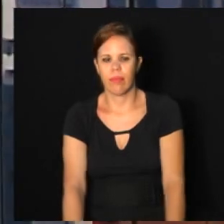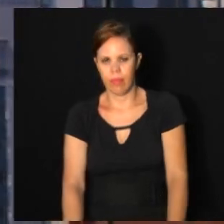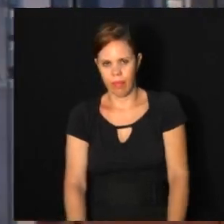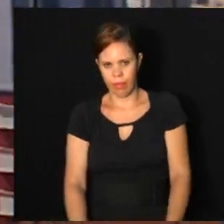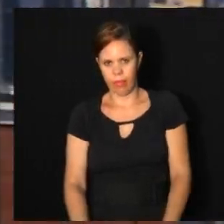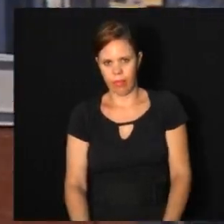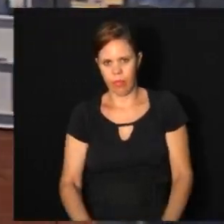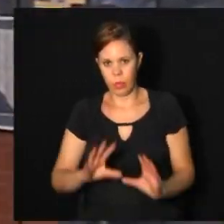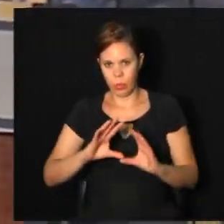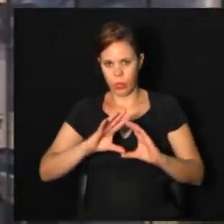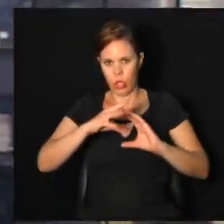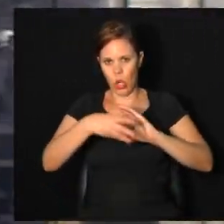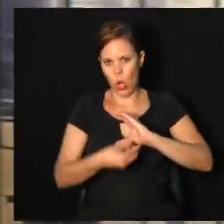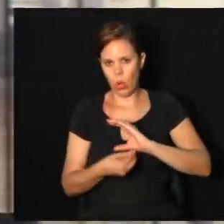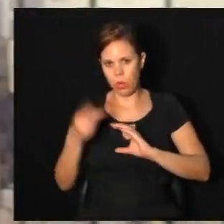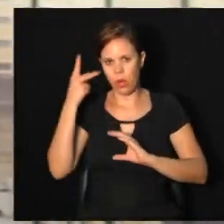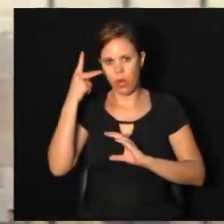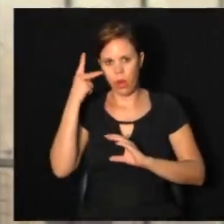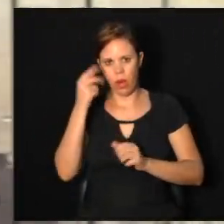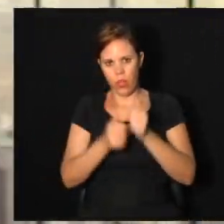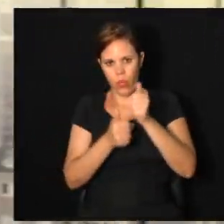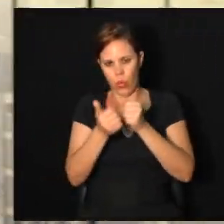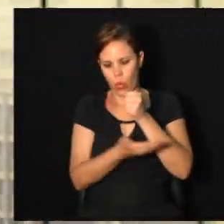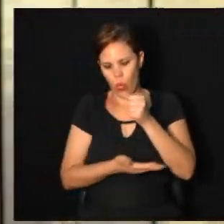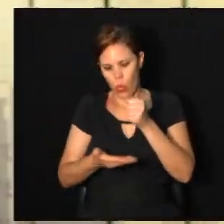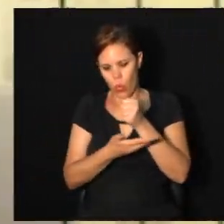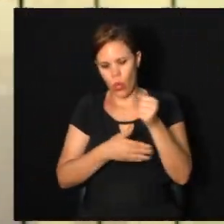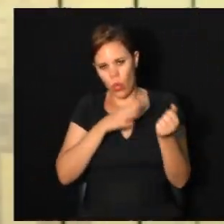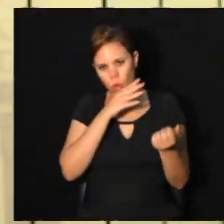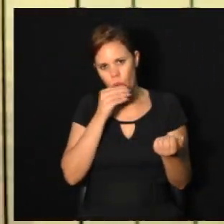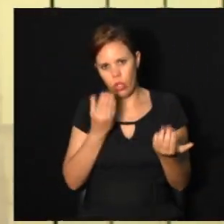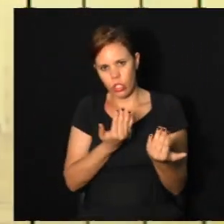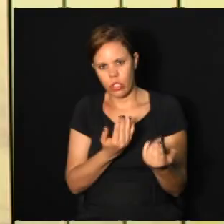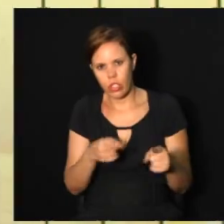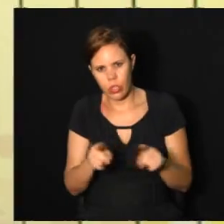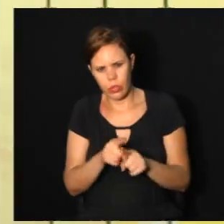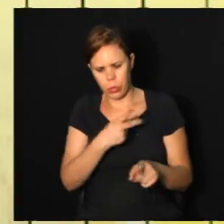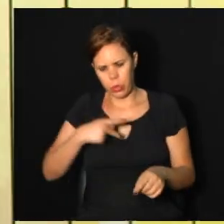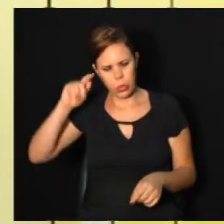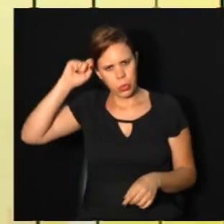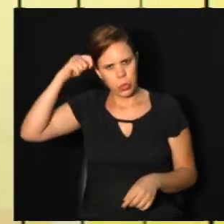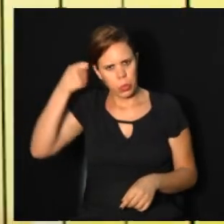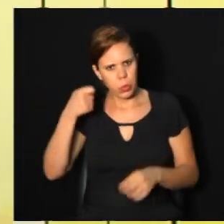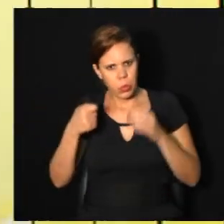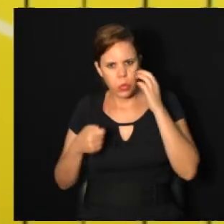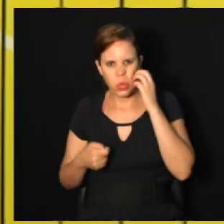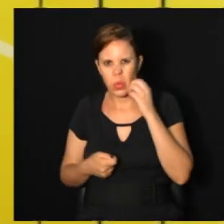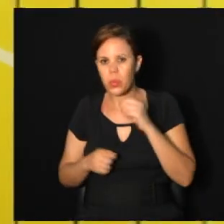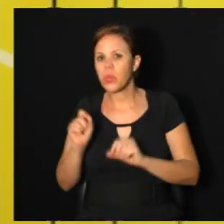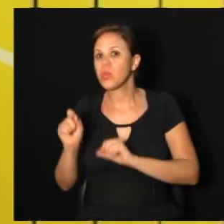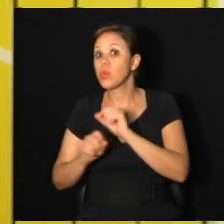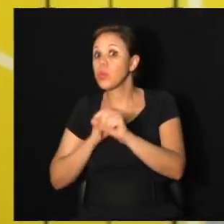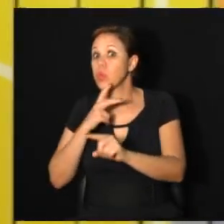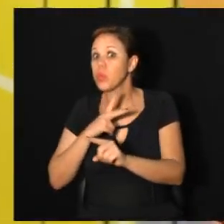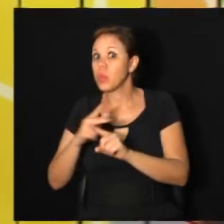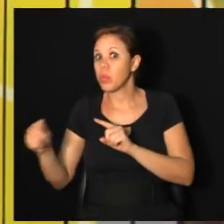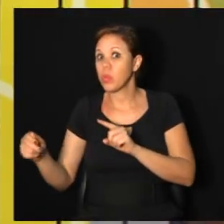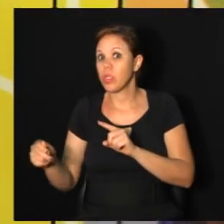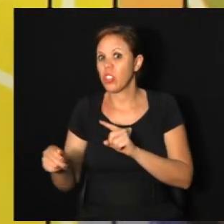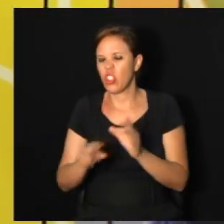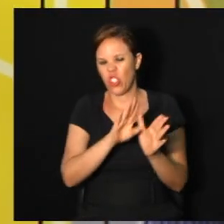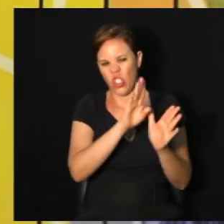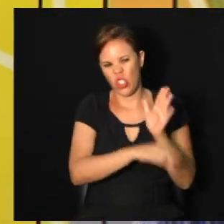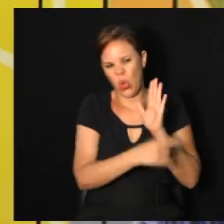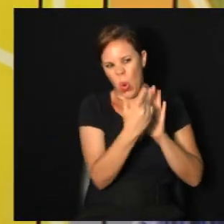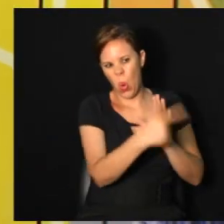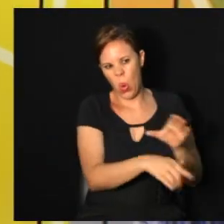Na Copa São Paulo de Futebol Júnior, a Ponte Preta contrariou todo o favoritismo e eliminou os meninos